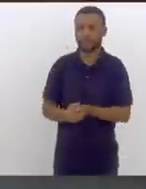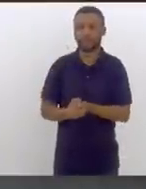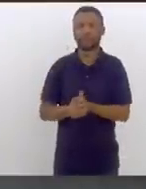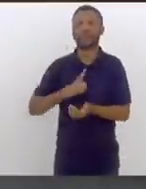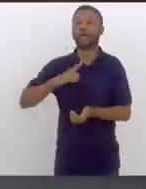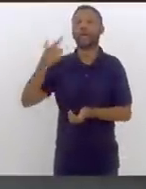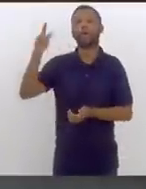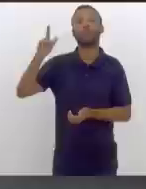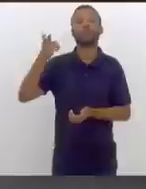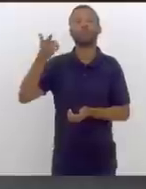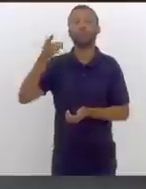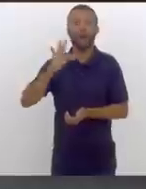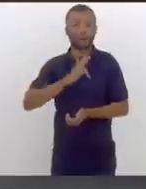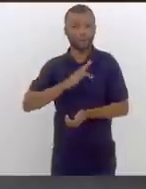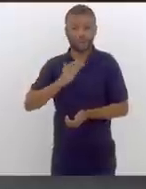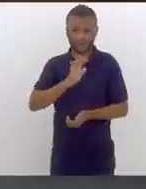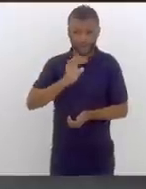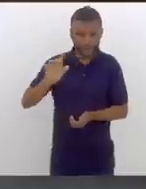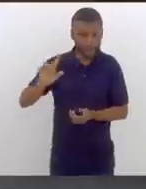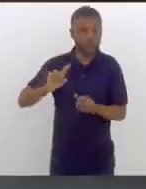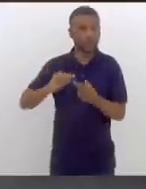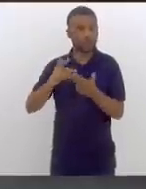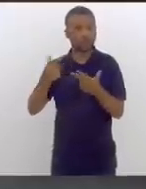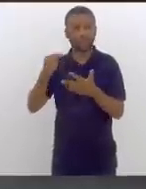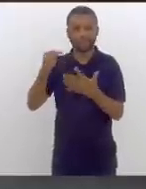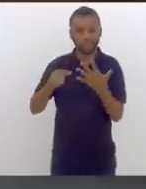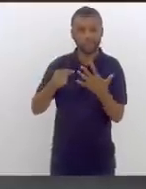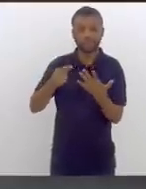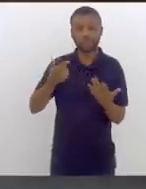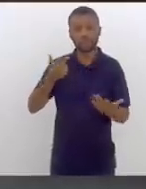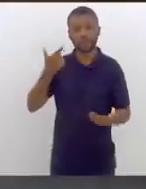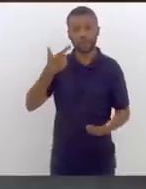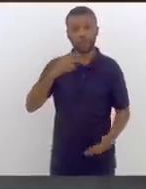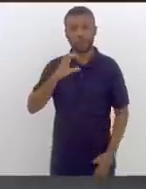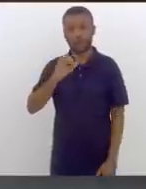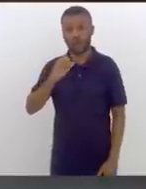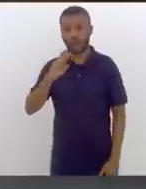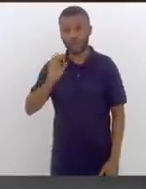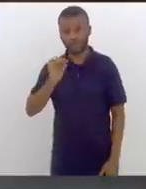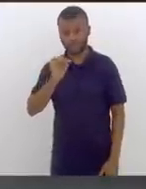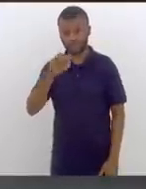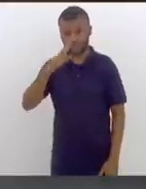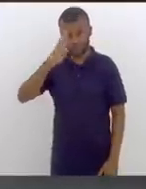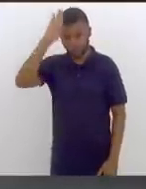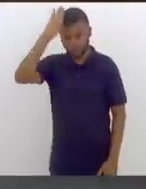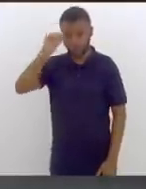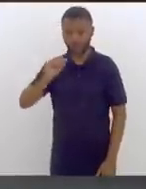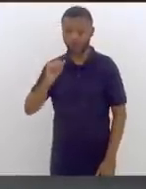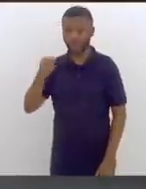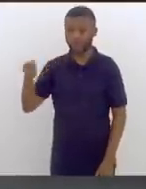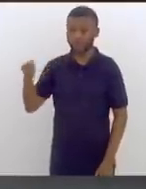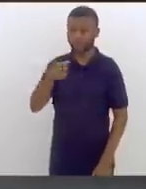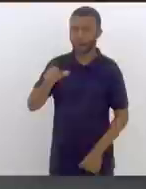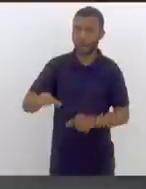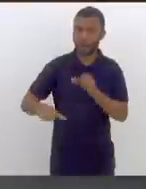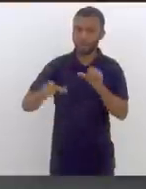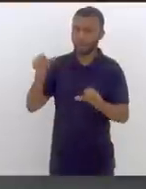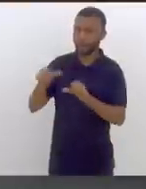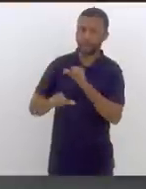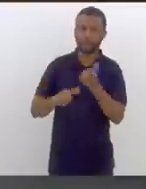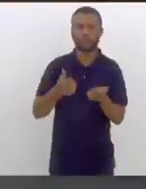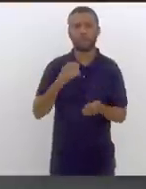com um caso Coronel do bombeiro é de um cabo do bombeiro que foi reformado por cota pela doença